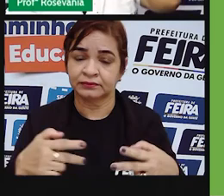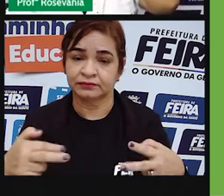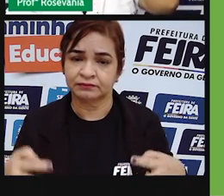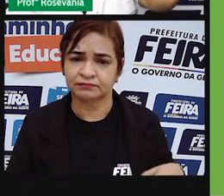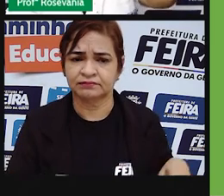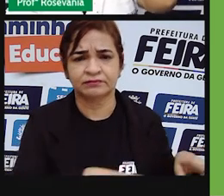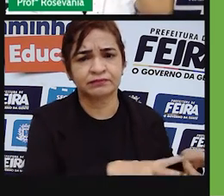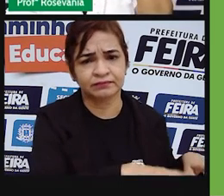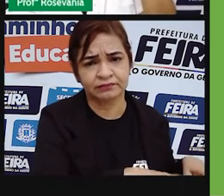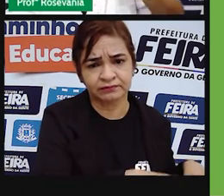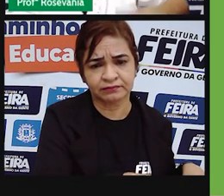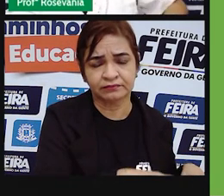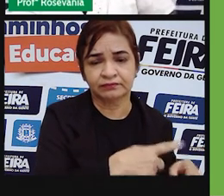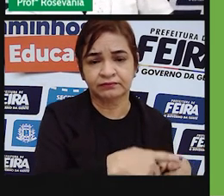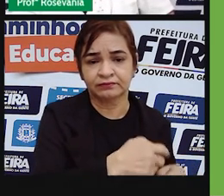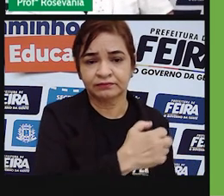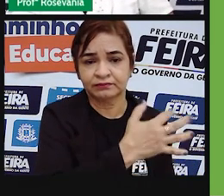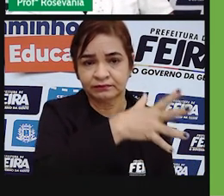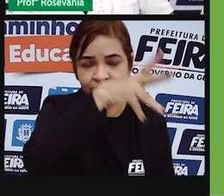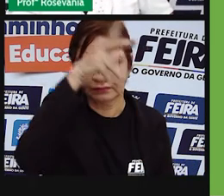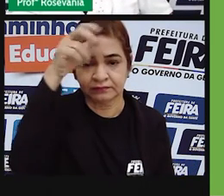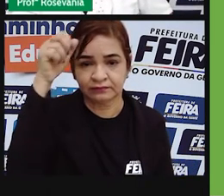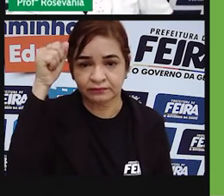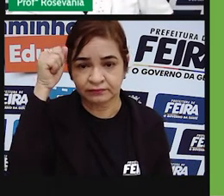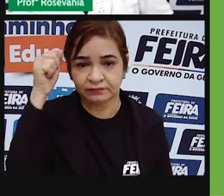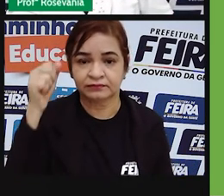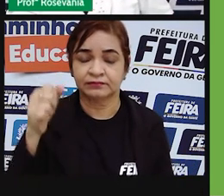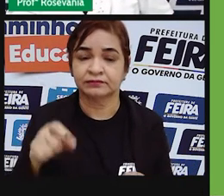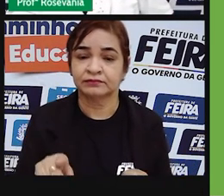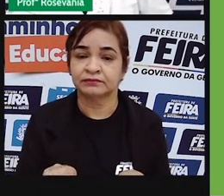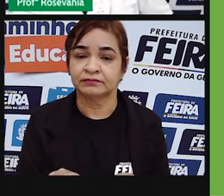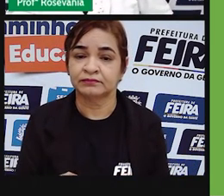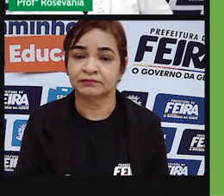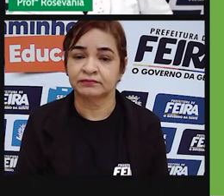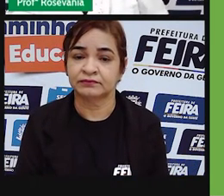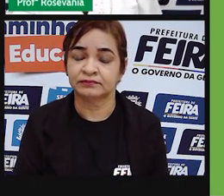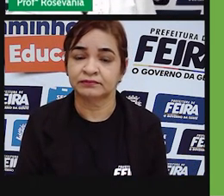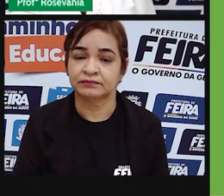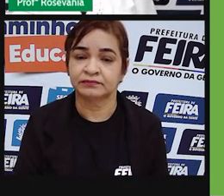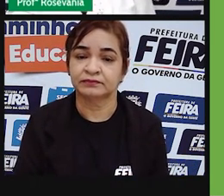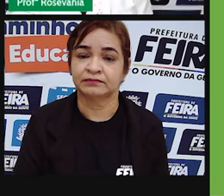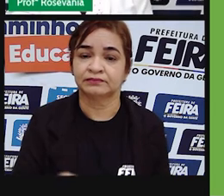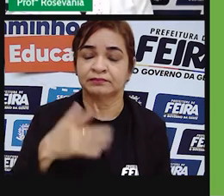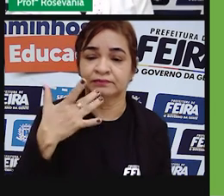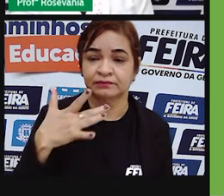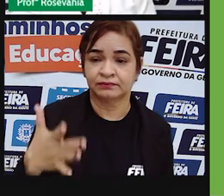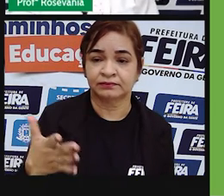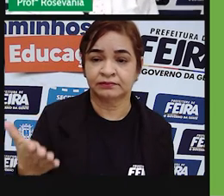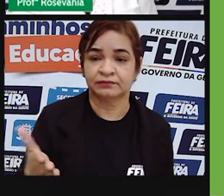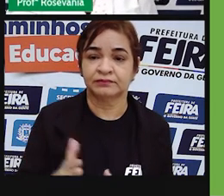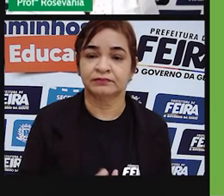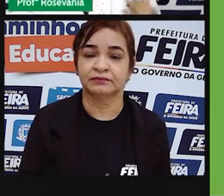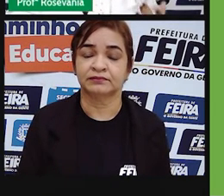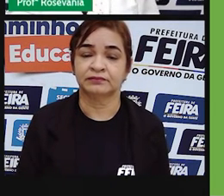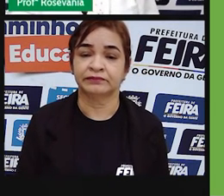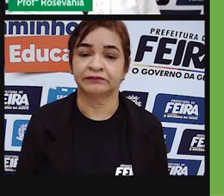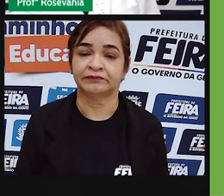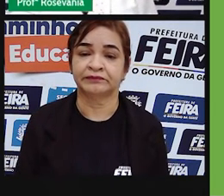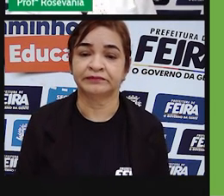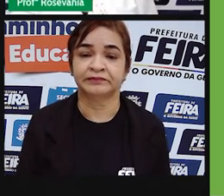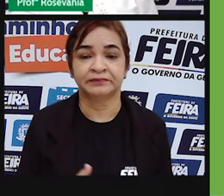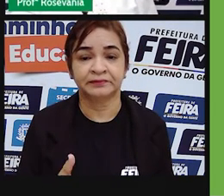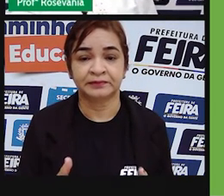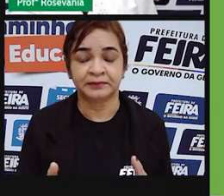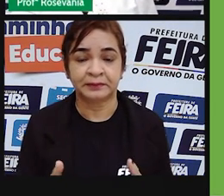né Por causa da floresta amazônica aí e a gente também tem a questão do Ouro né que foi descoberto aí e aí